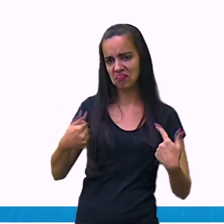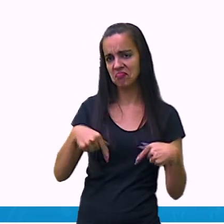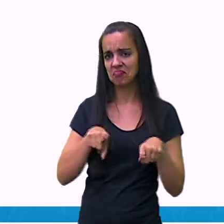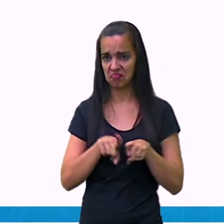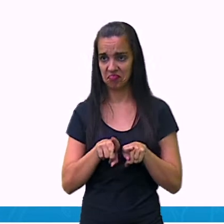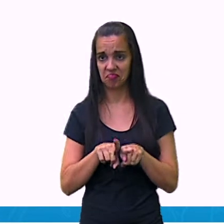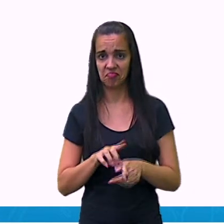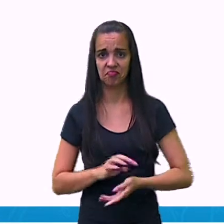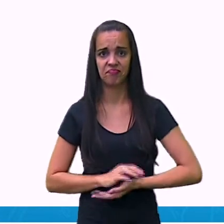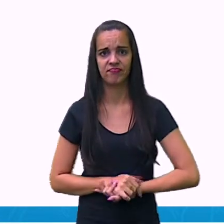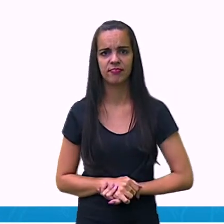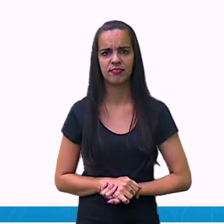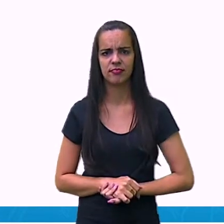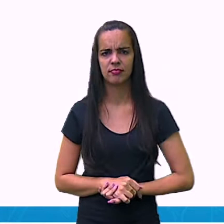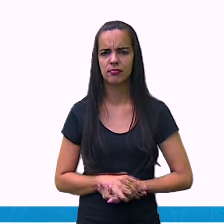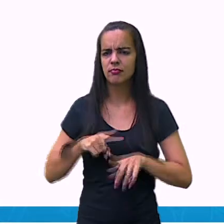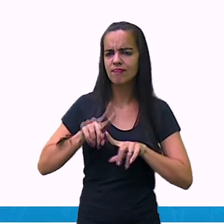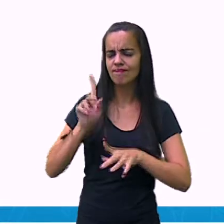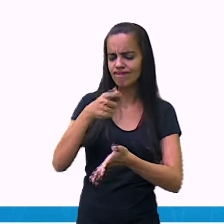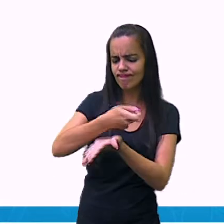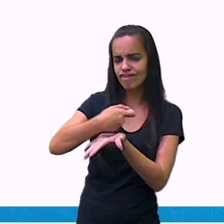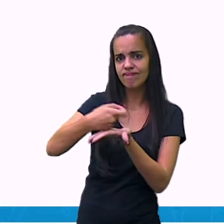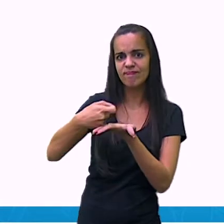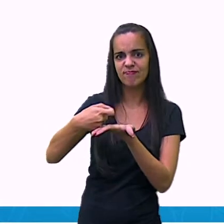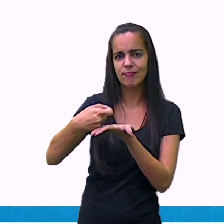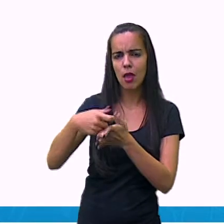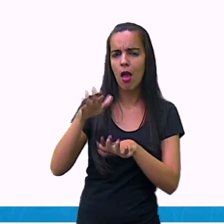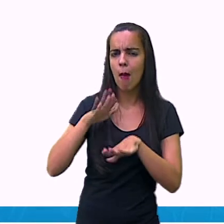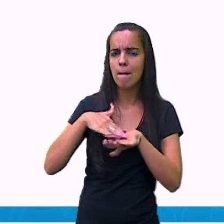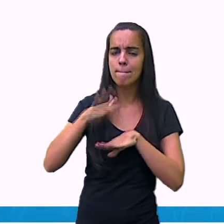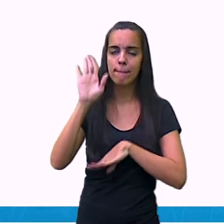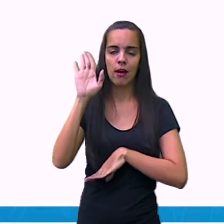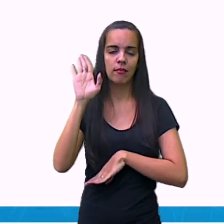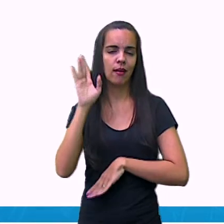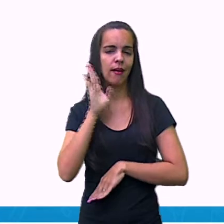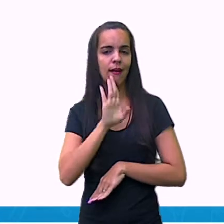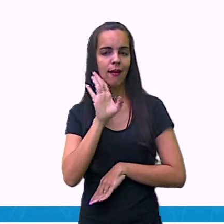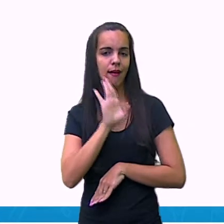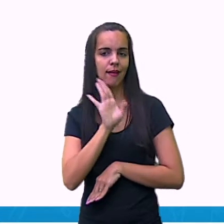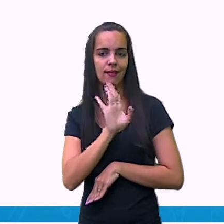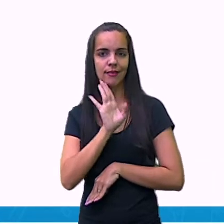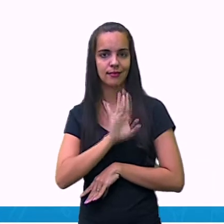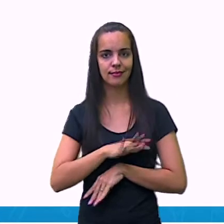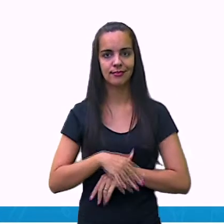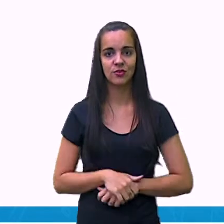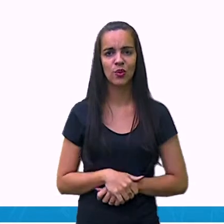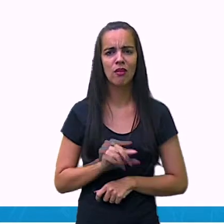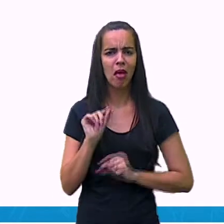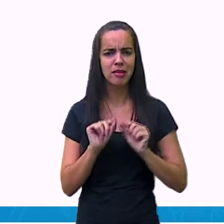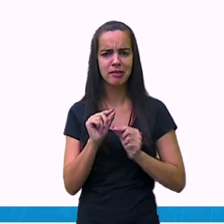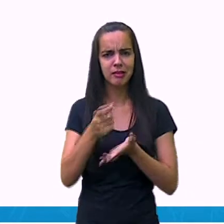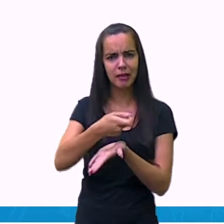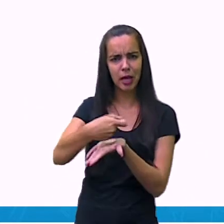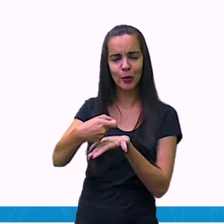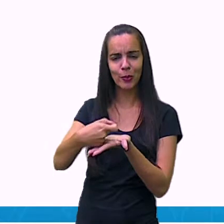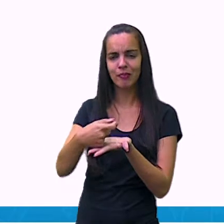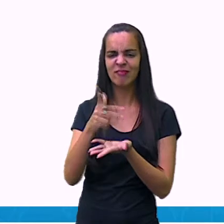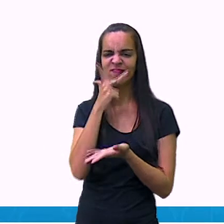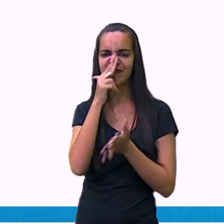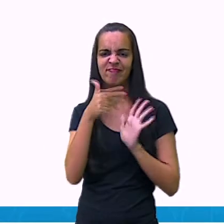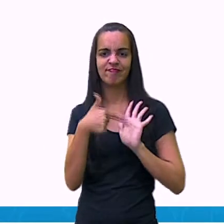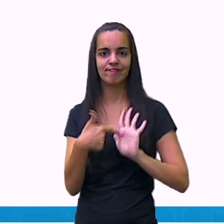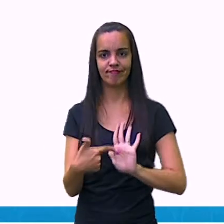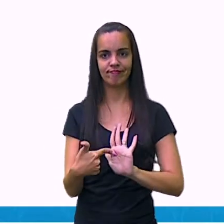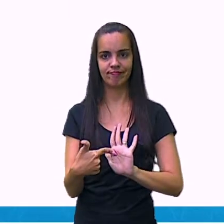essas coisas. Mas escrever é tão legal, o que é escrito